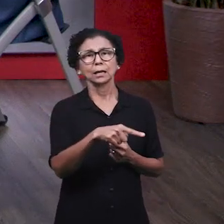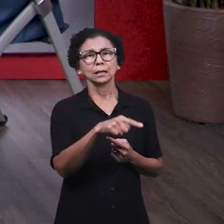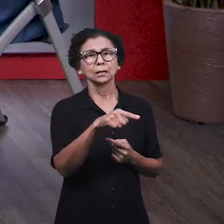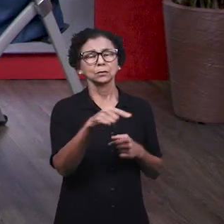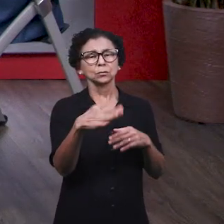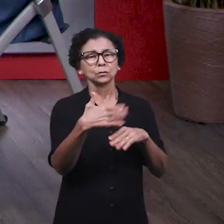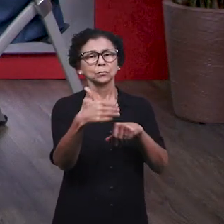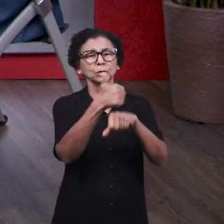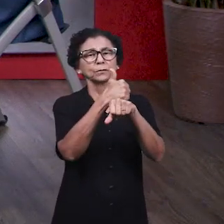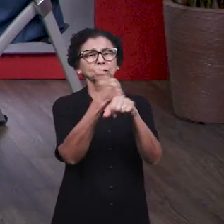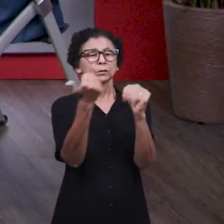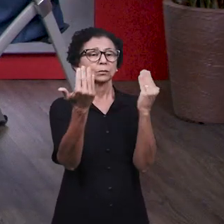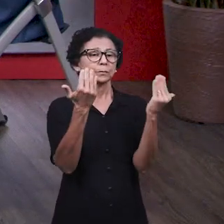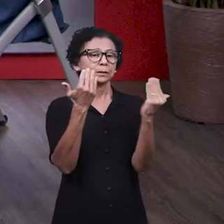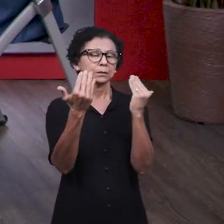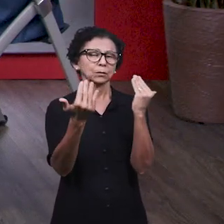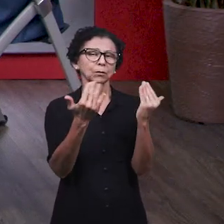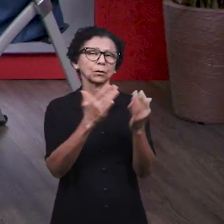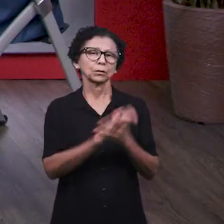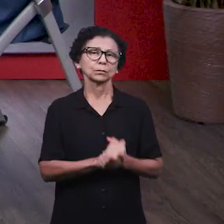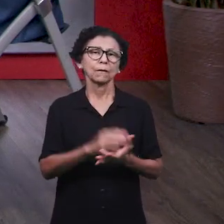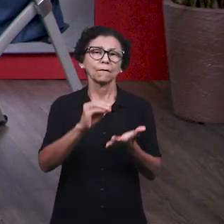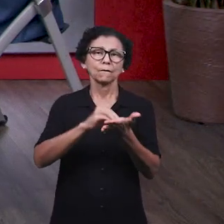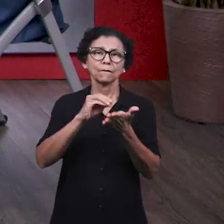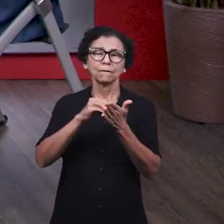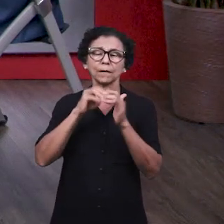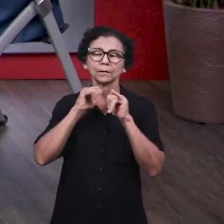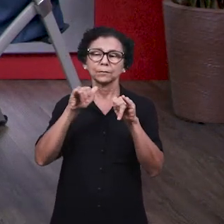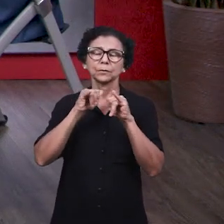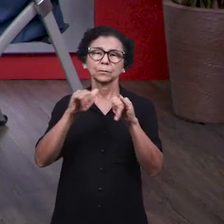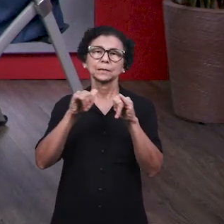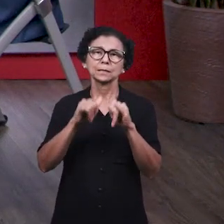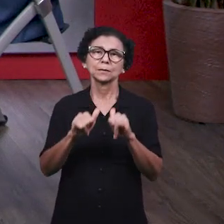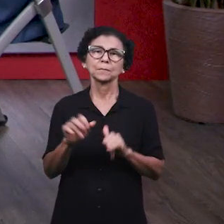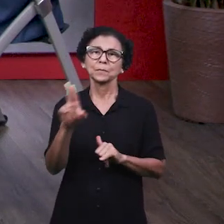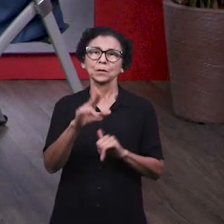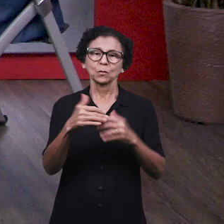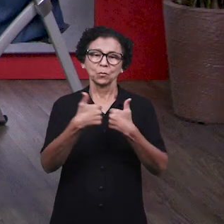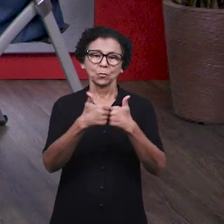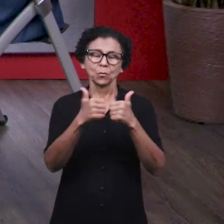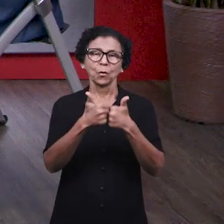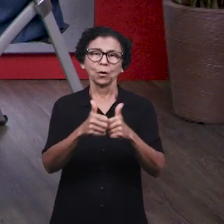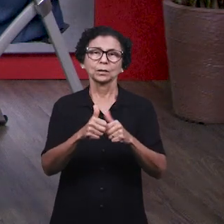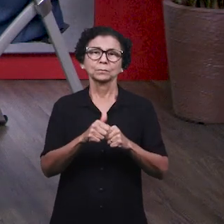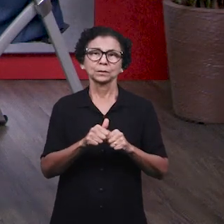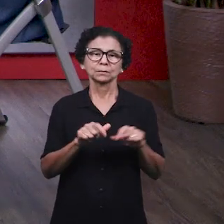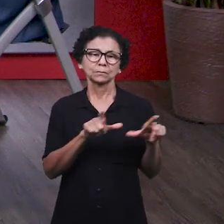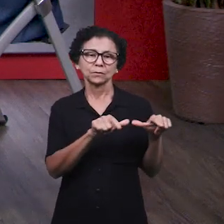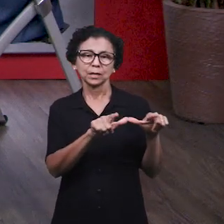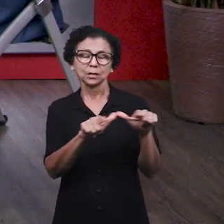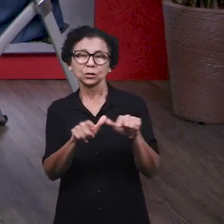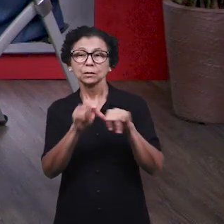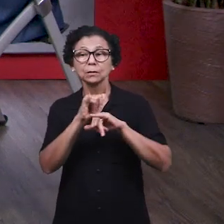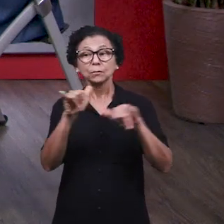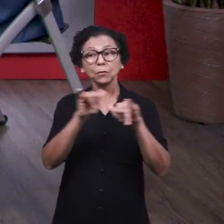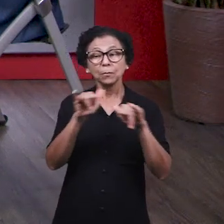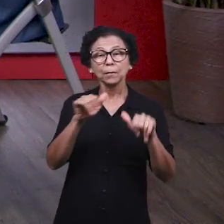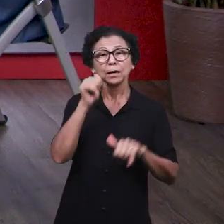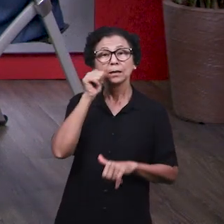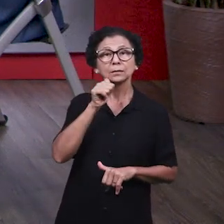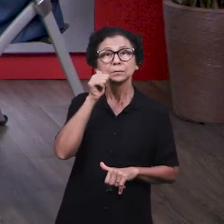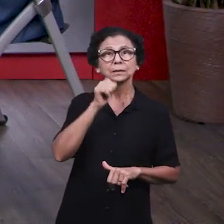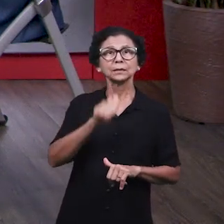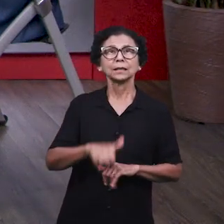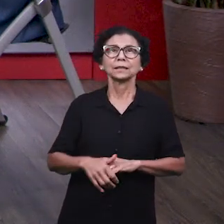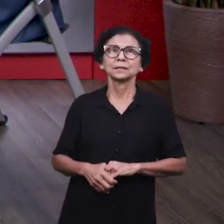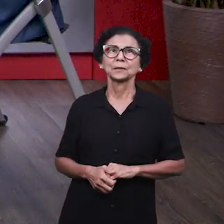muita desinformação, entendeu. Por isso que Sim, nós usamos o juizado itinerante para dar as informações, para levar para as